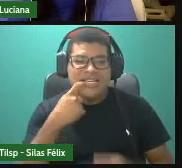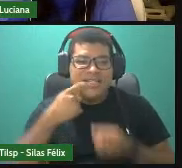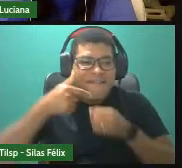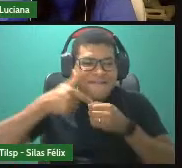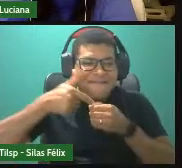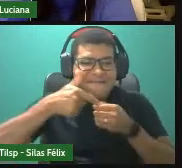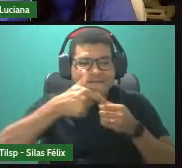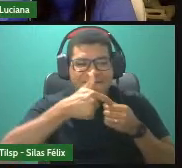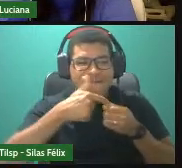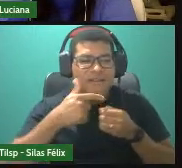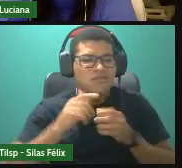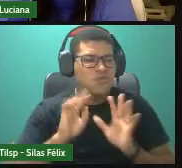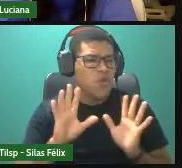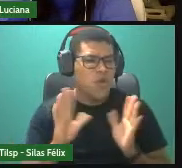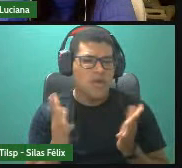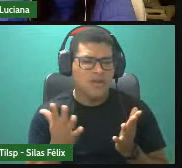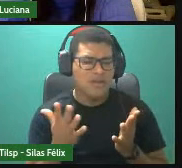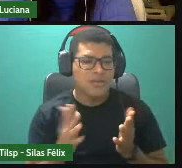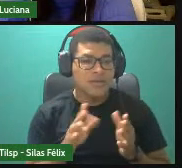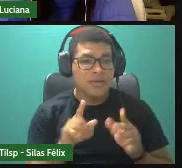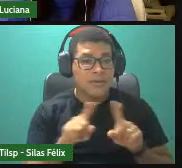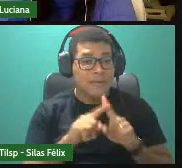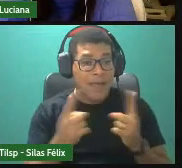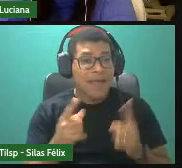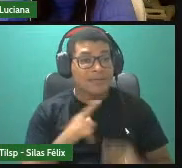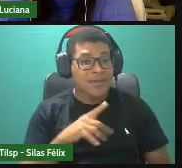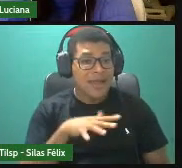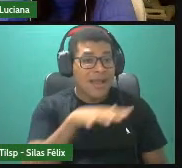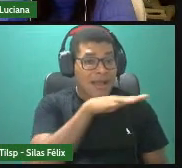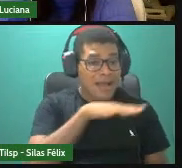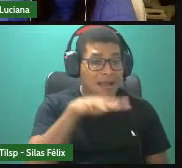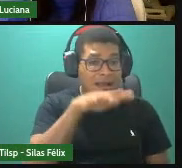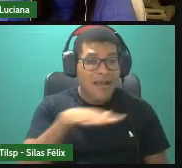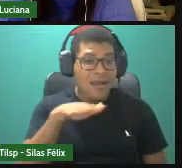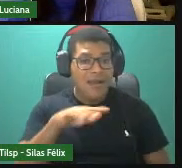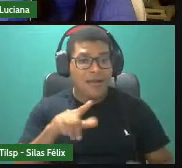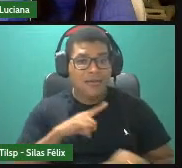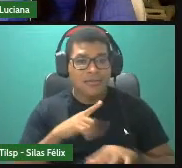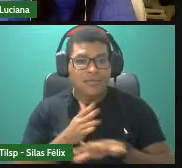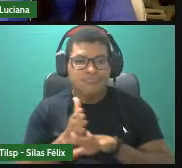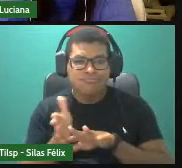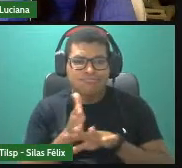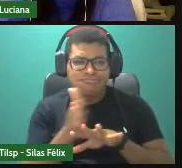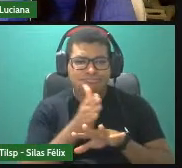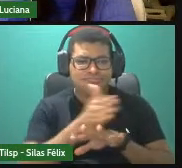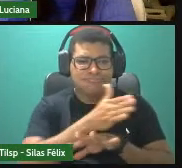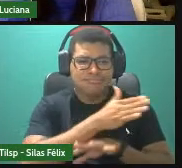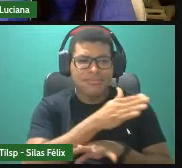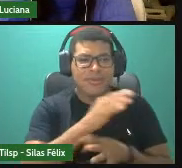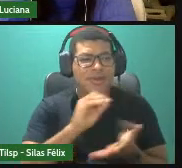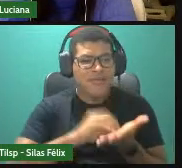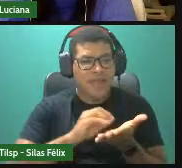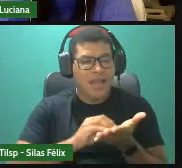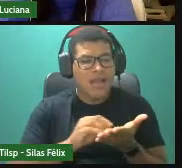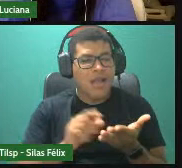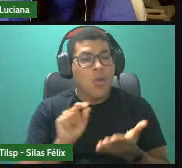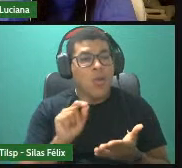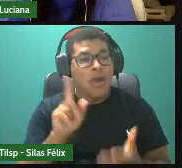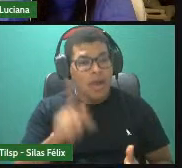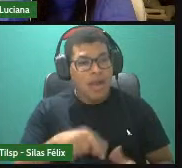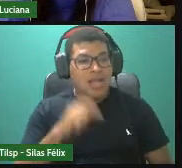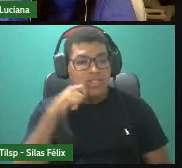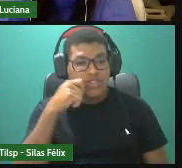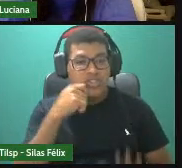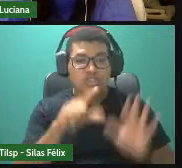campo tão rico e relativamente inexplorado, né, que é a odontologia legal, como disse